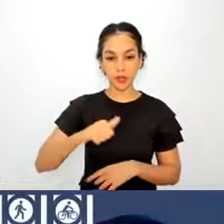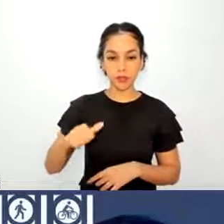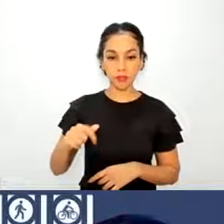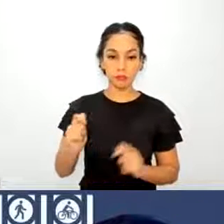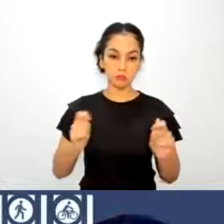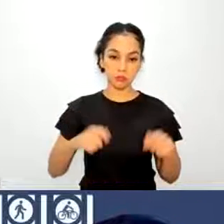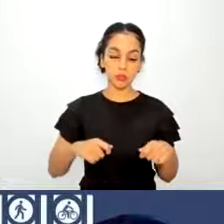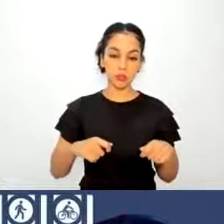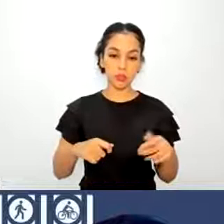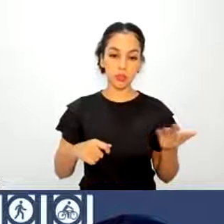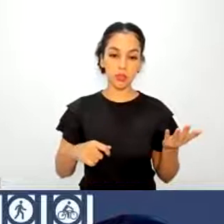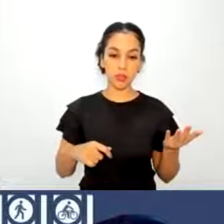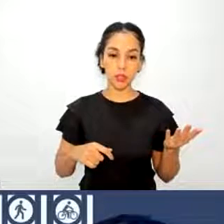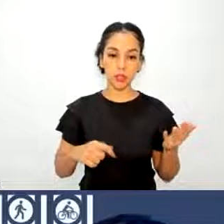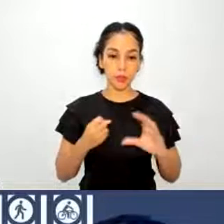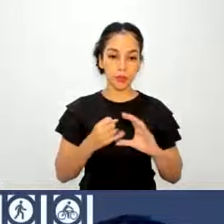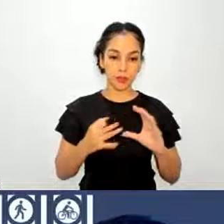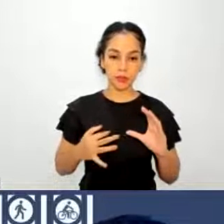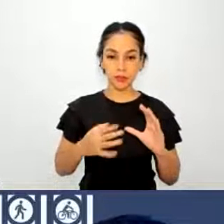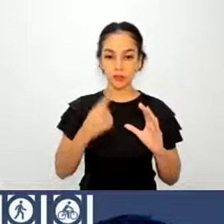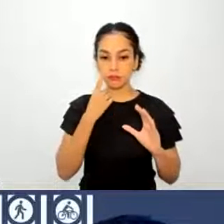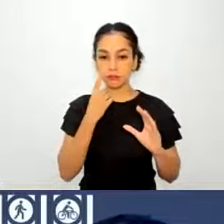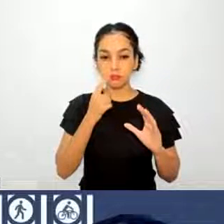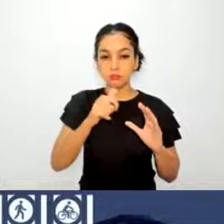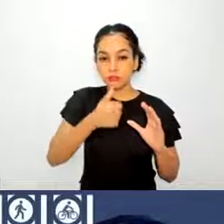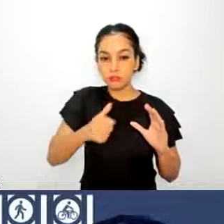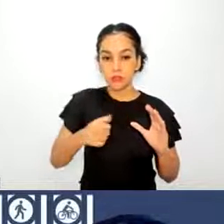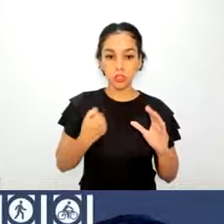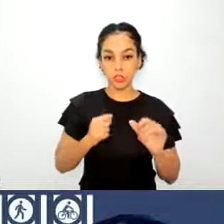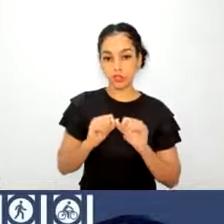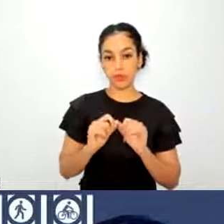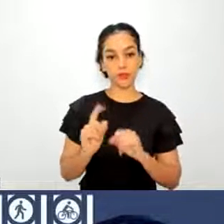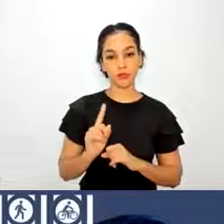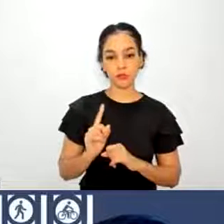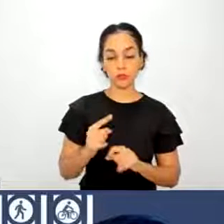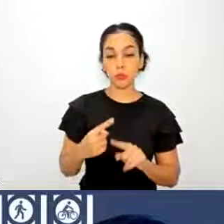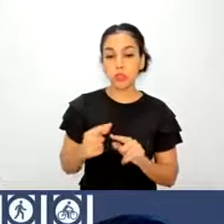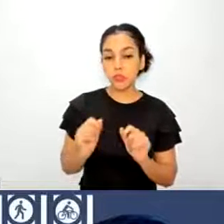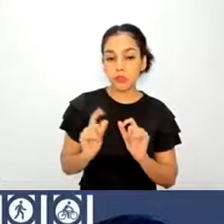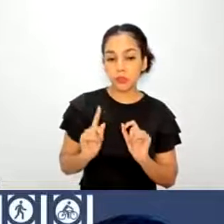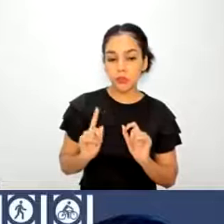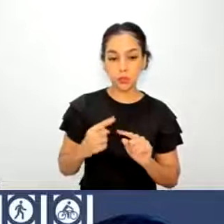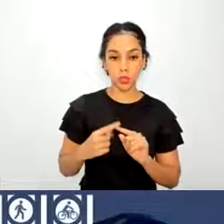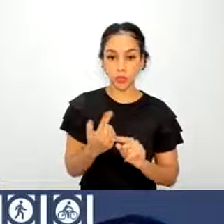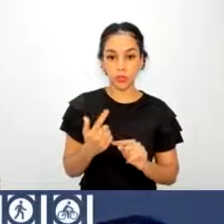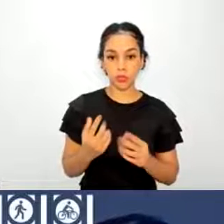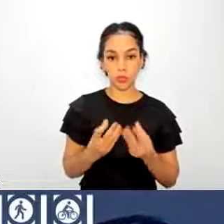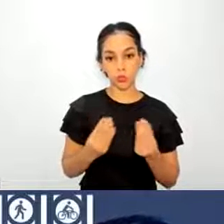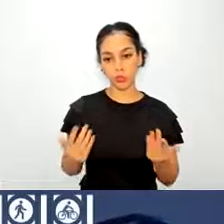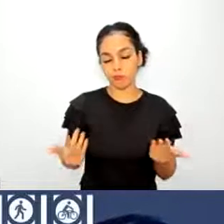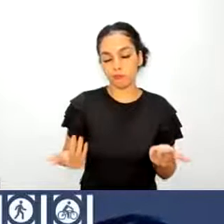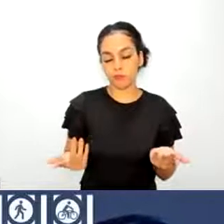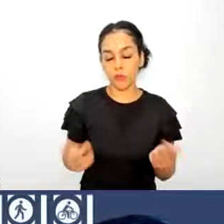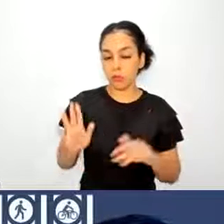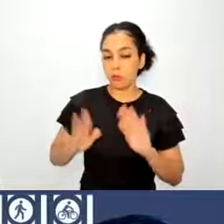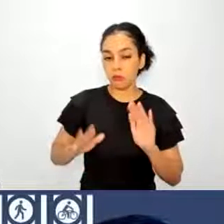ser um aspecto a ser explorado, que a gente não fez, né? Porque não fez, porque justamente não tinha muito. No caso, talvez eu pudesse